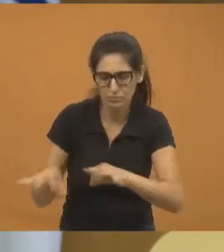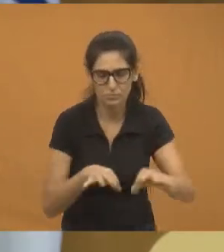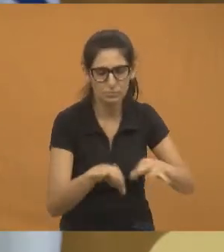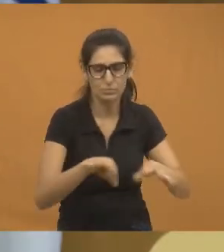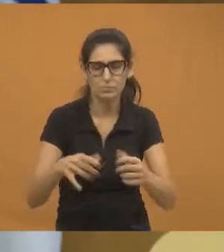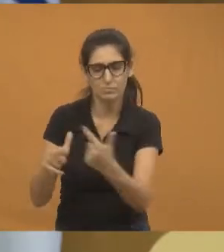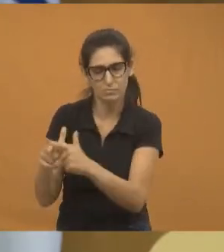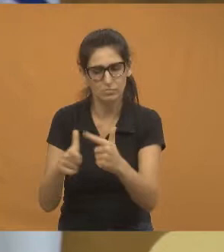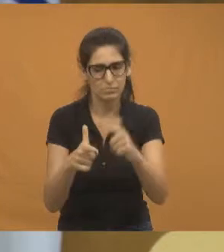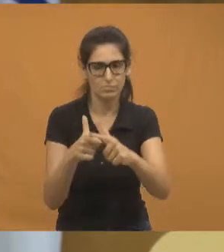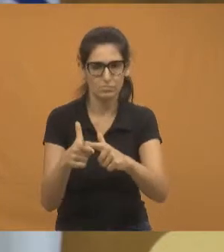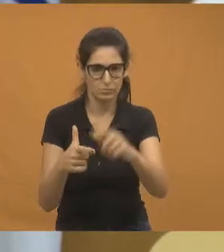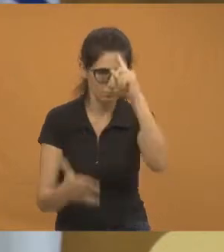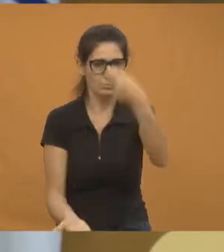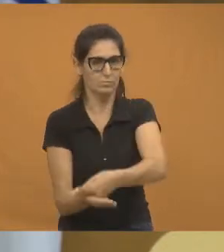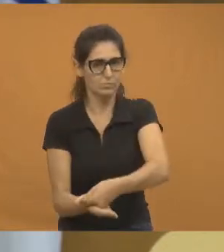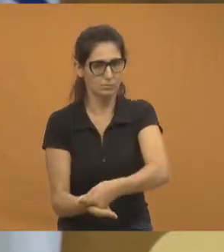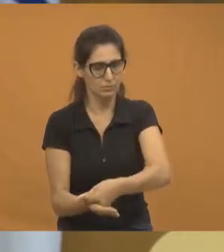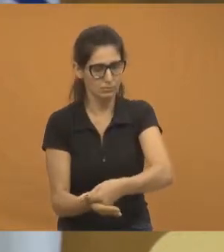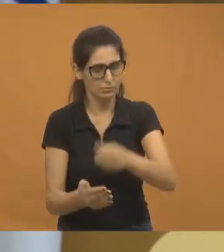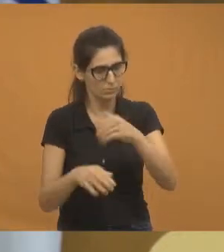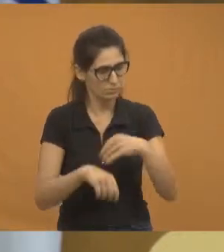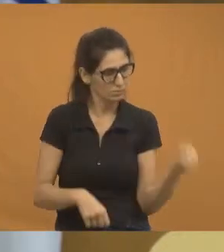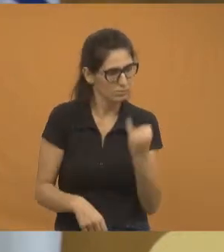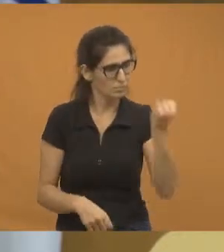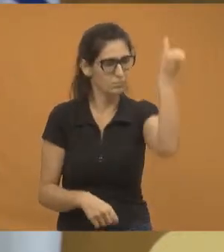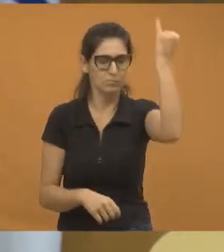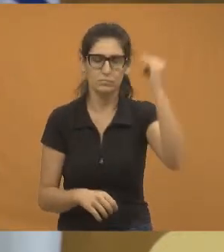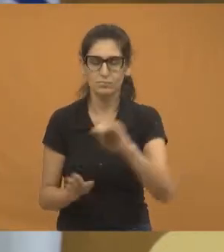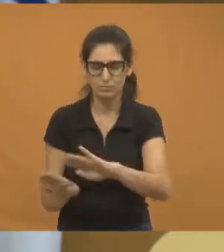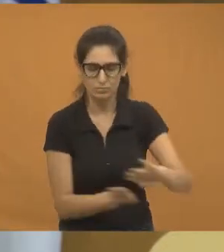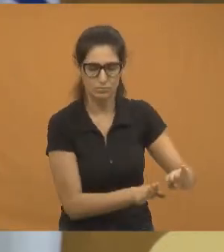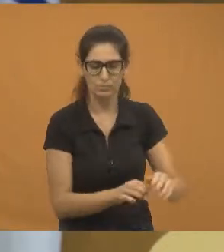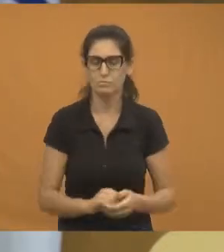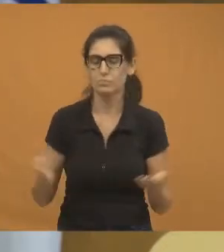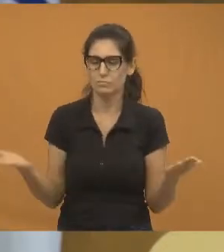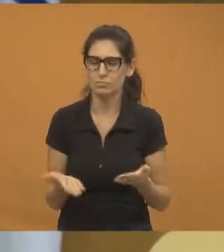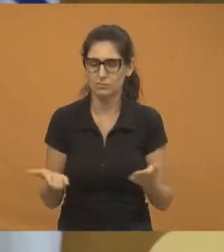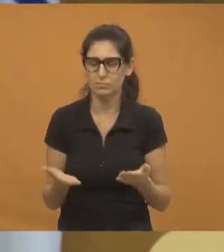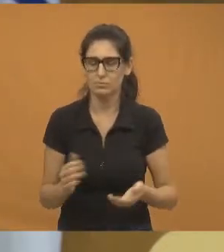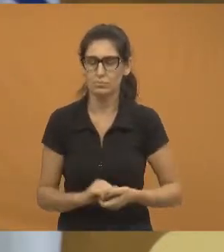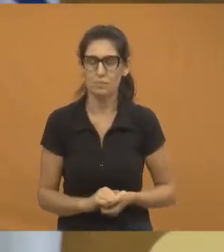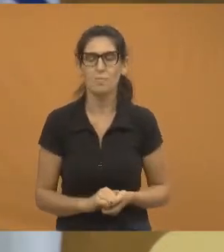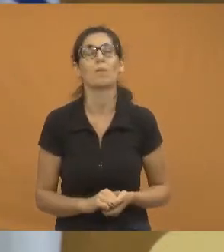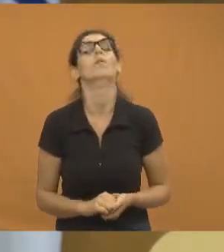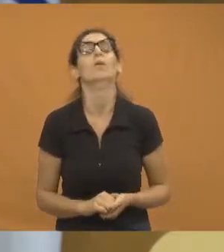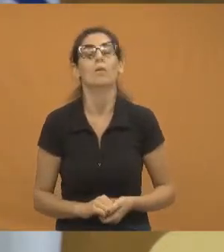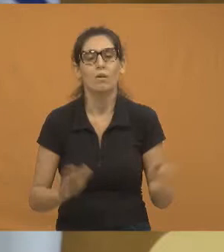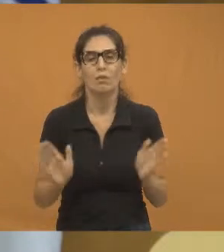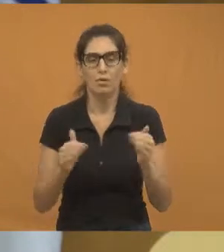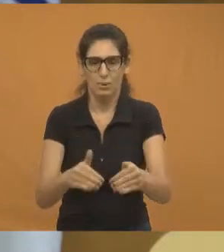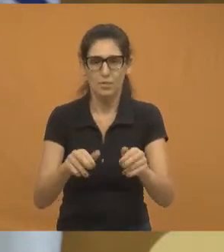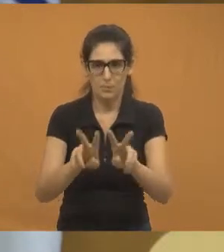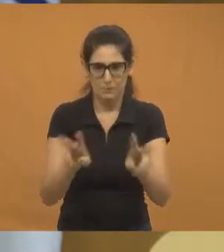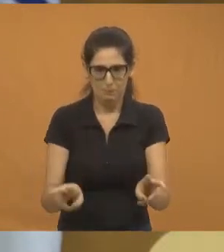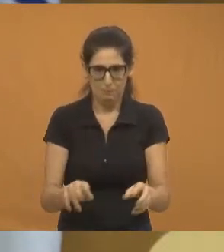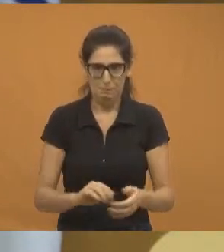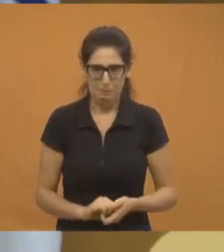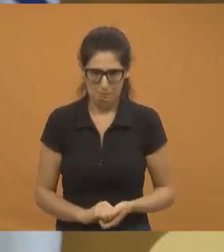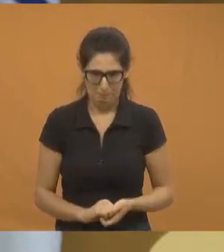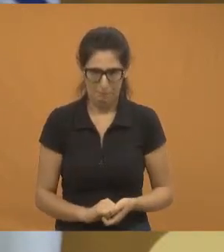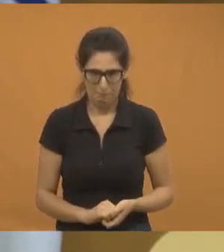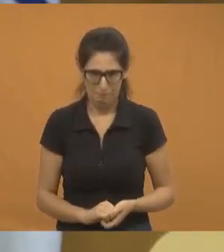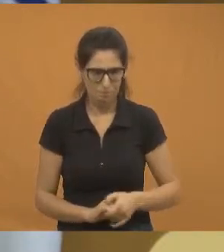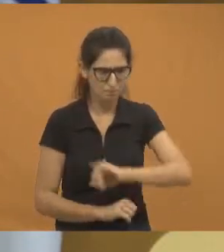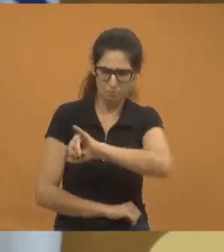mais importante de tudo certo bem agora quero entrar aqui um detalhe é o seguinte até o